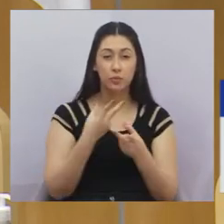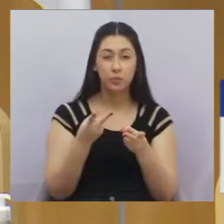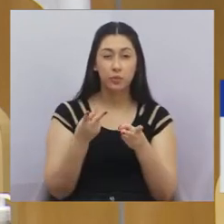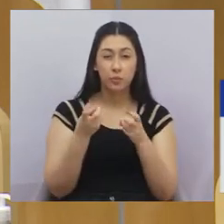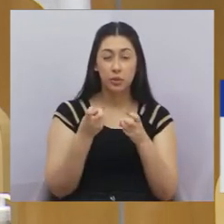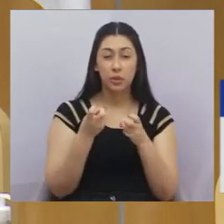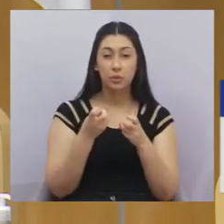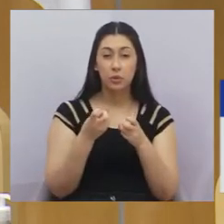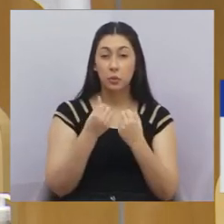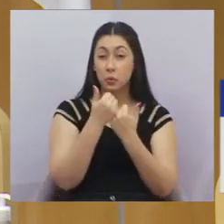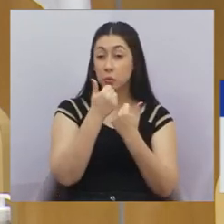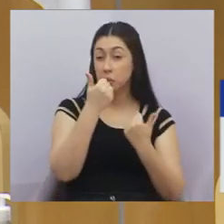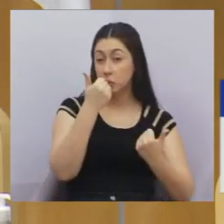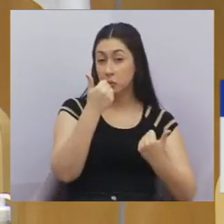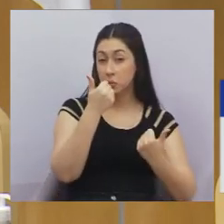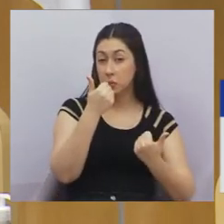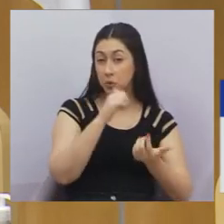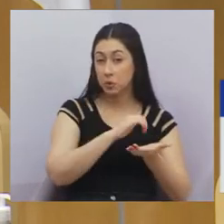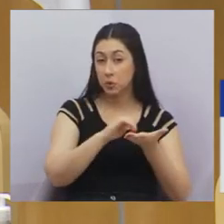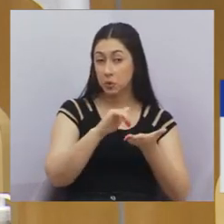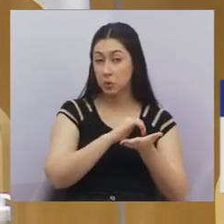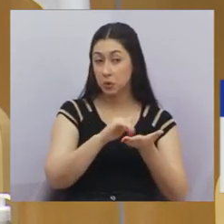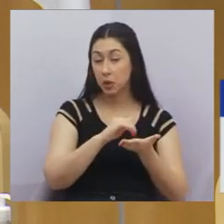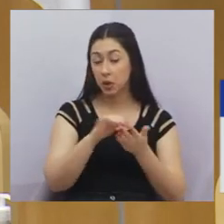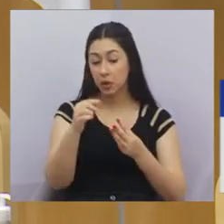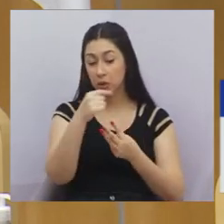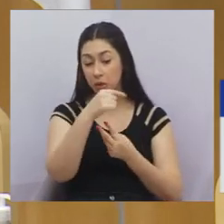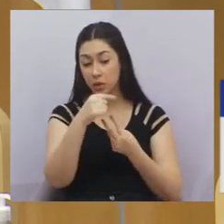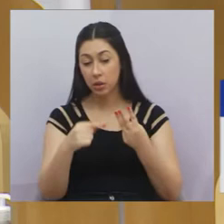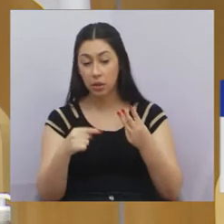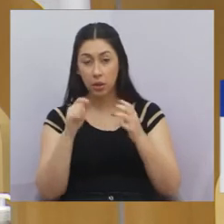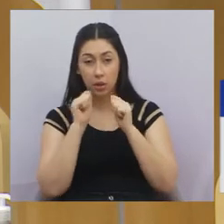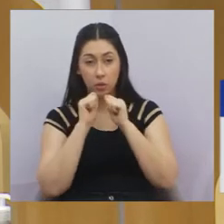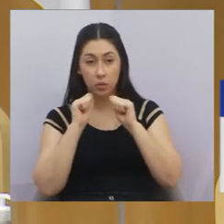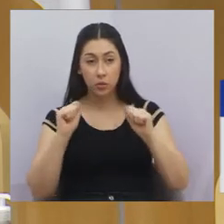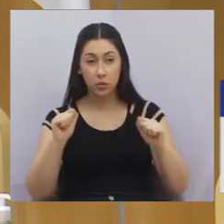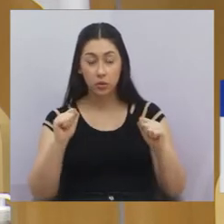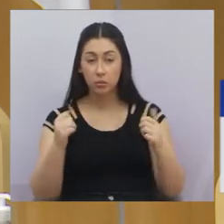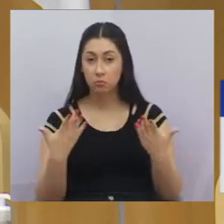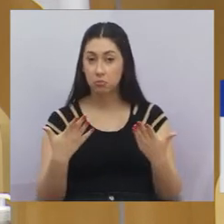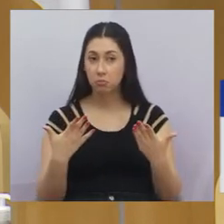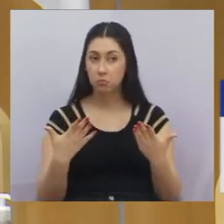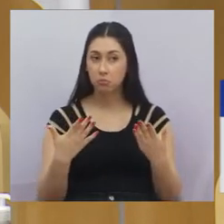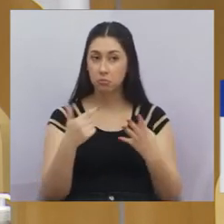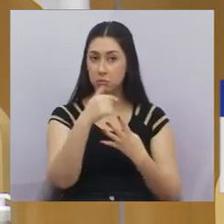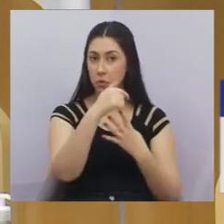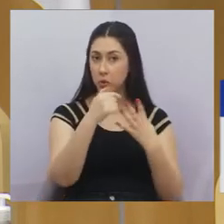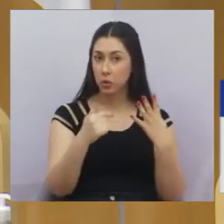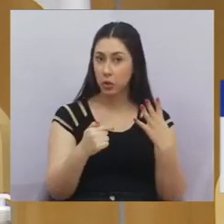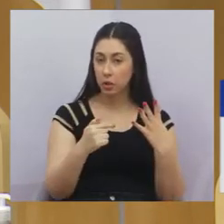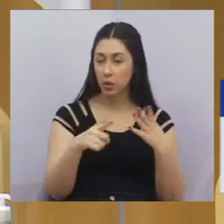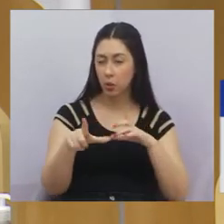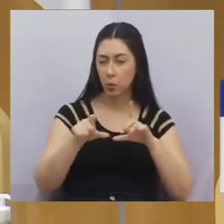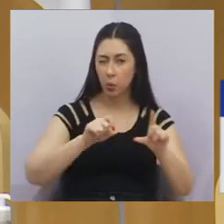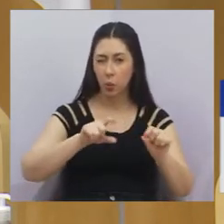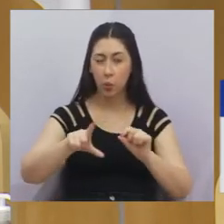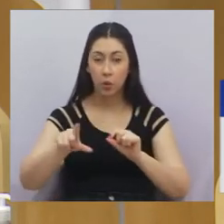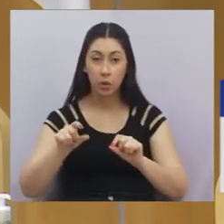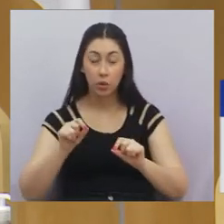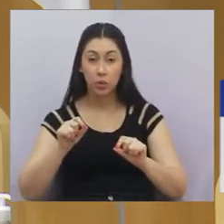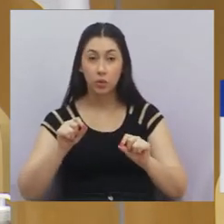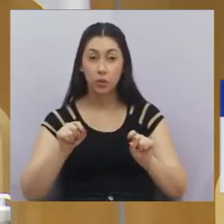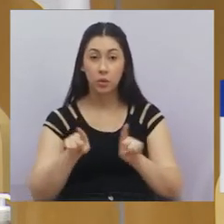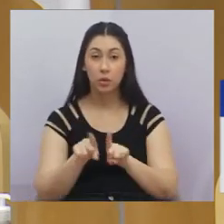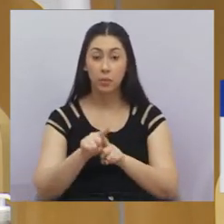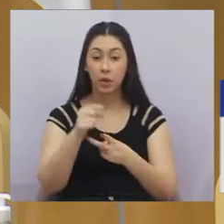um subsecretário, três assessores, ou seja, cargos puramente comissionados, e